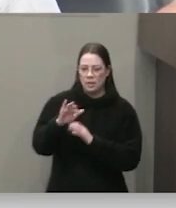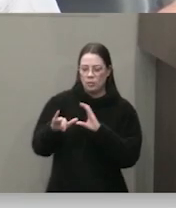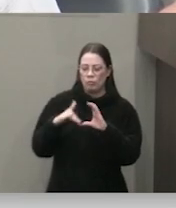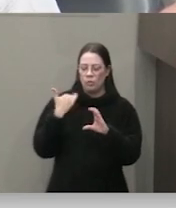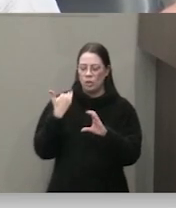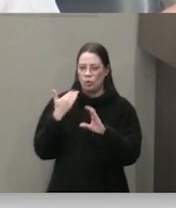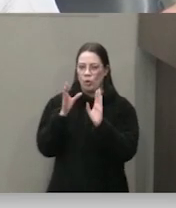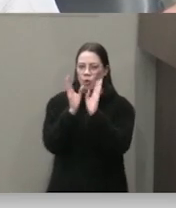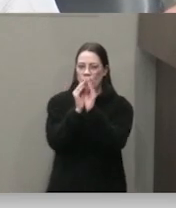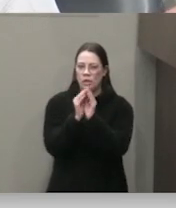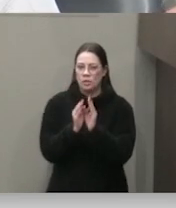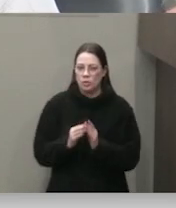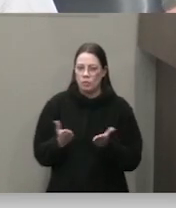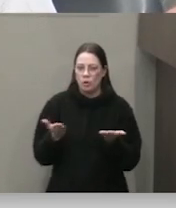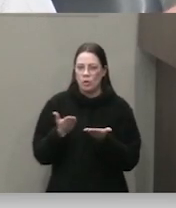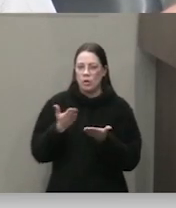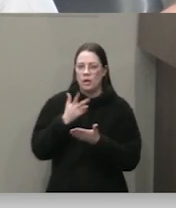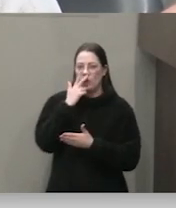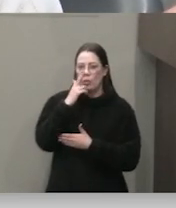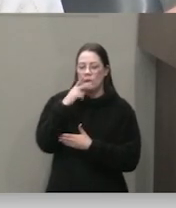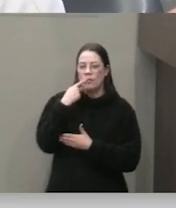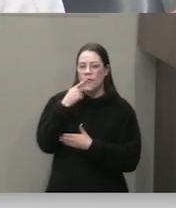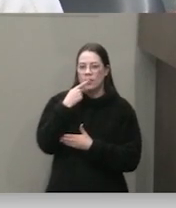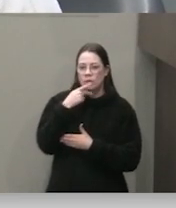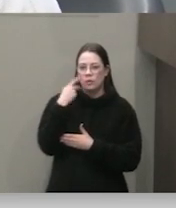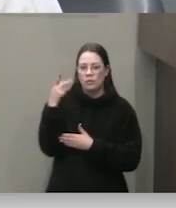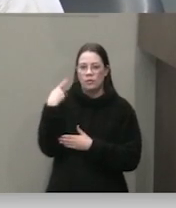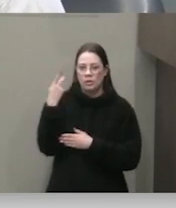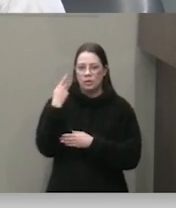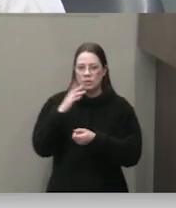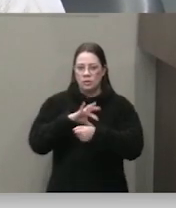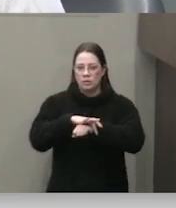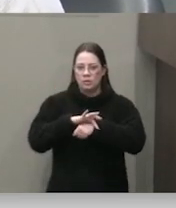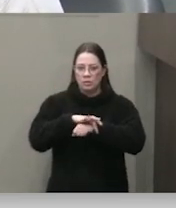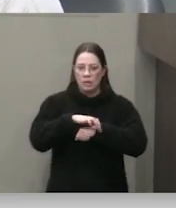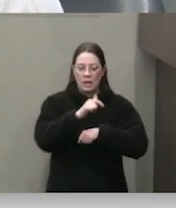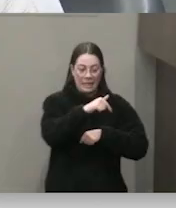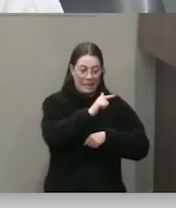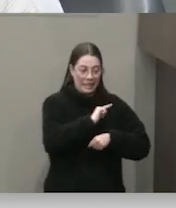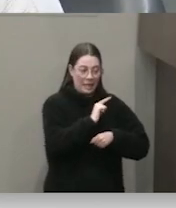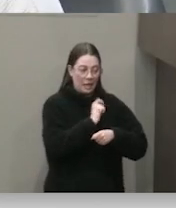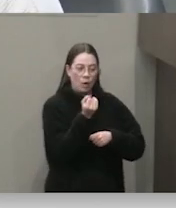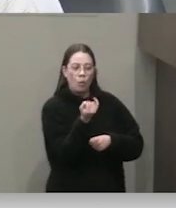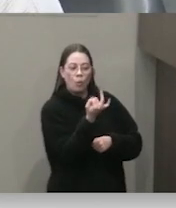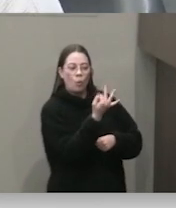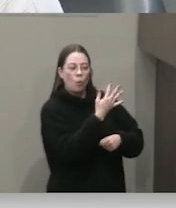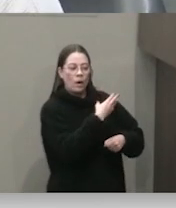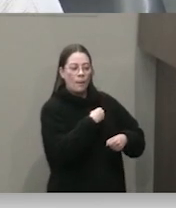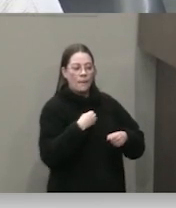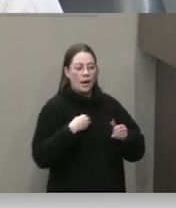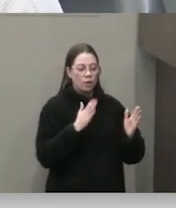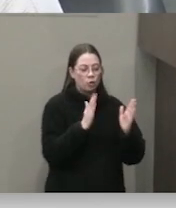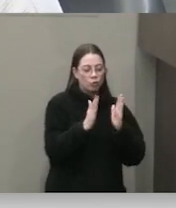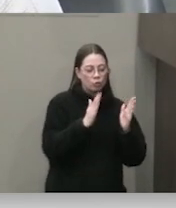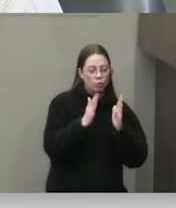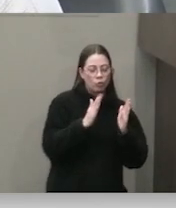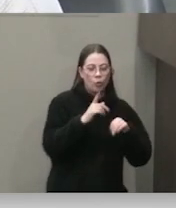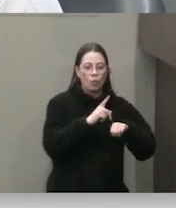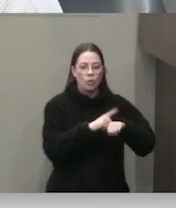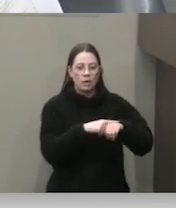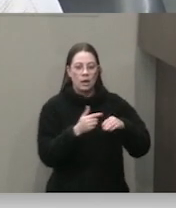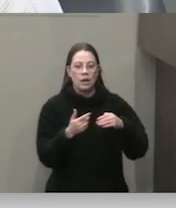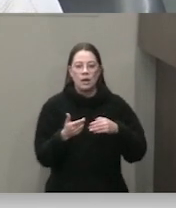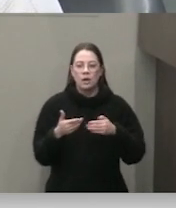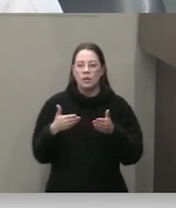disse o vereador Iriel, é para constar o quadro dizendo aqui tem tantos médicos nesse horário até esse horário, para